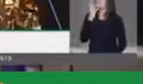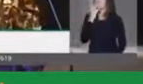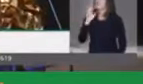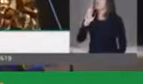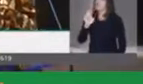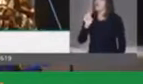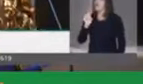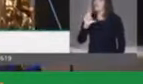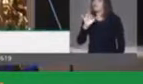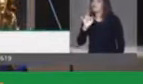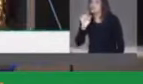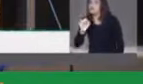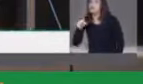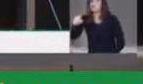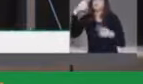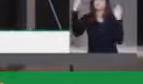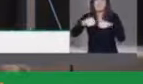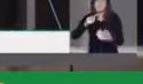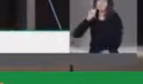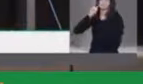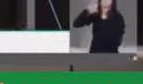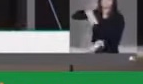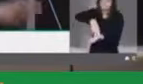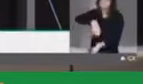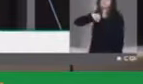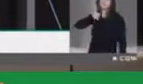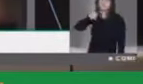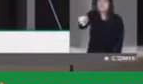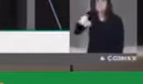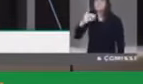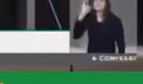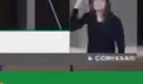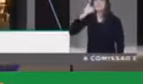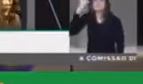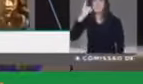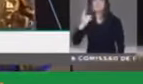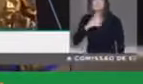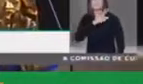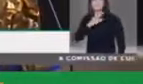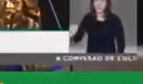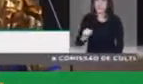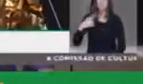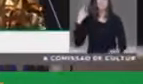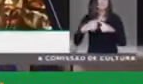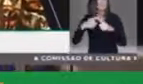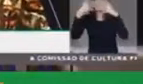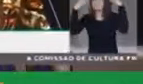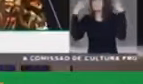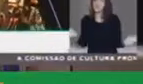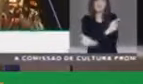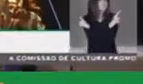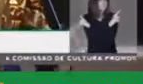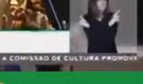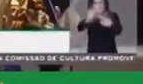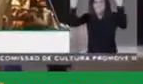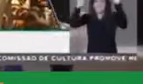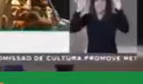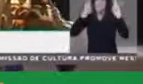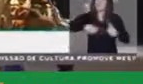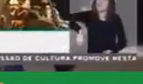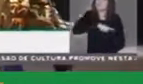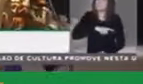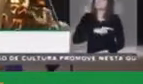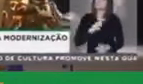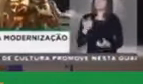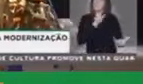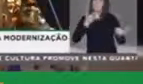Maia, terá que punir esse deputado, porque é inaceitável que a gente possa